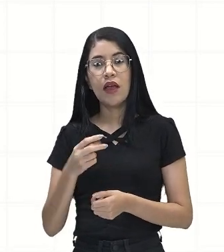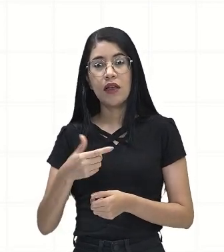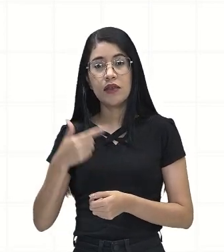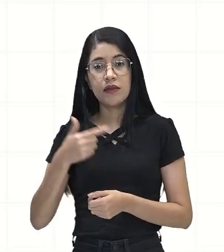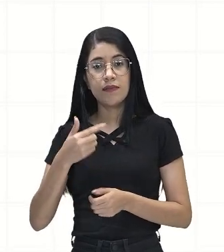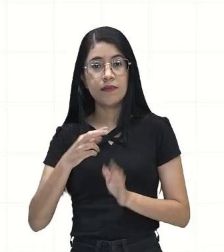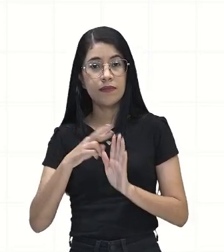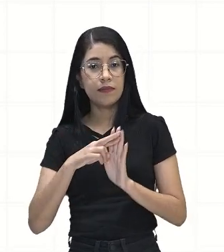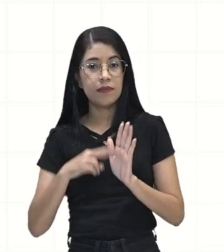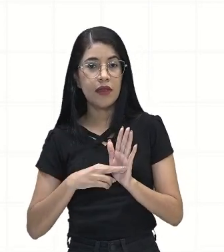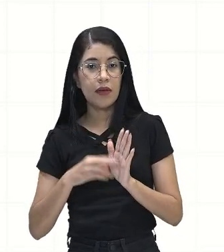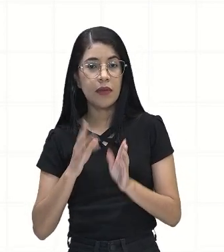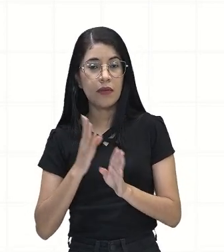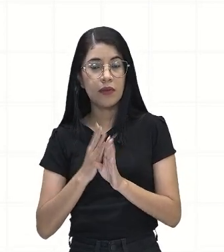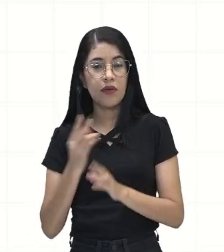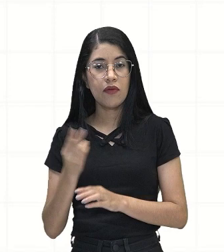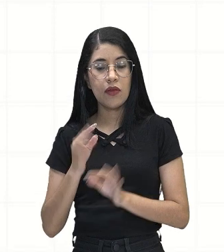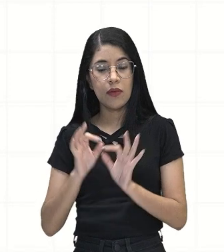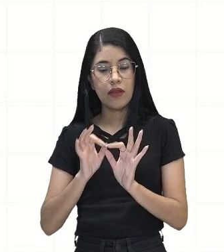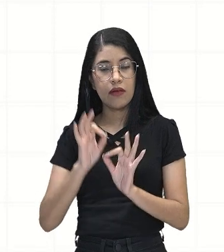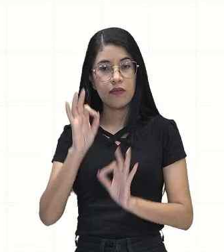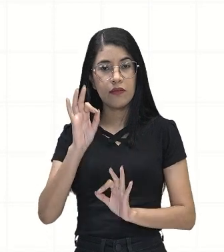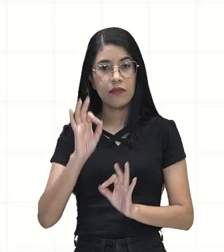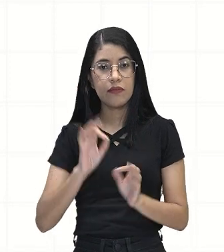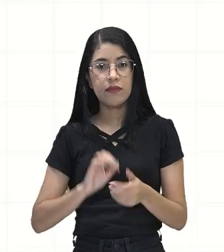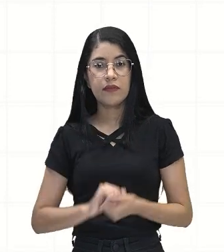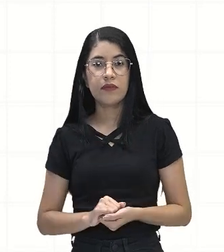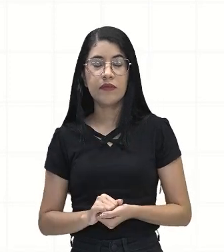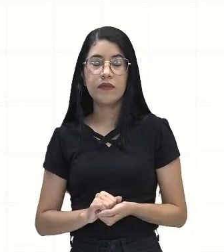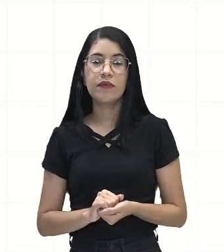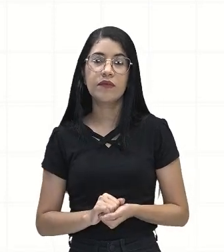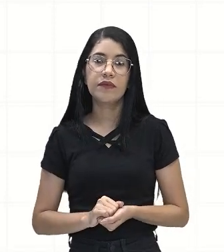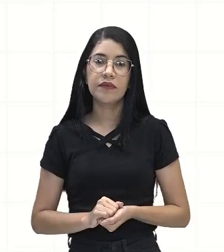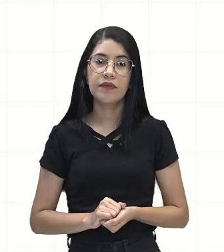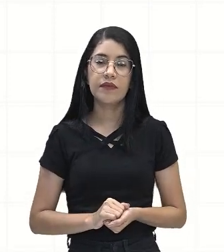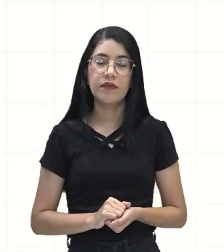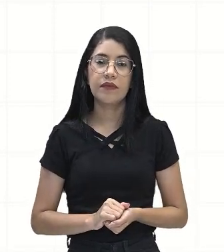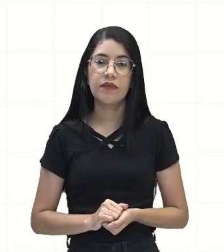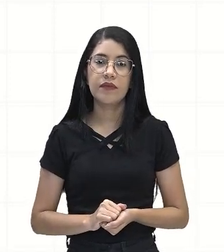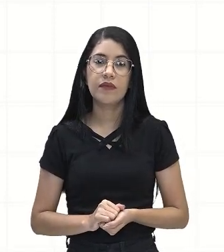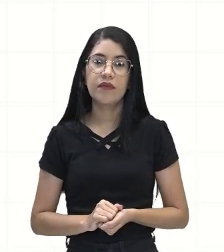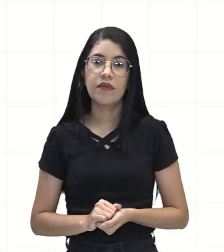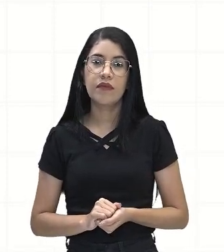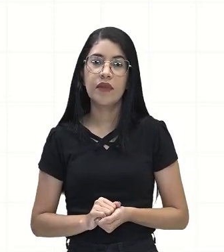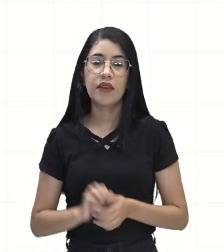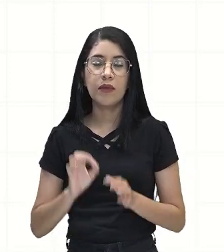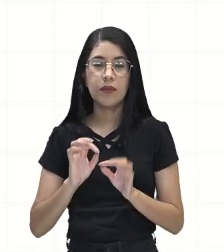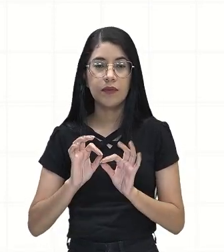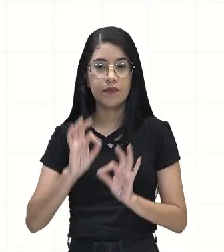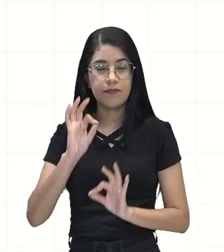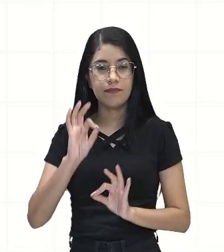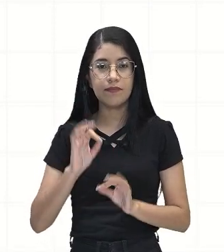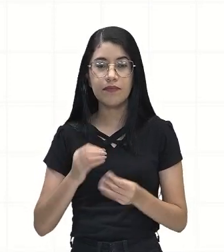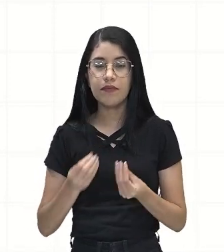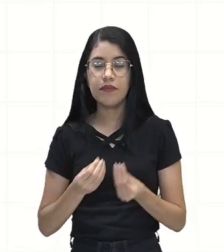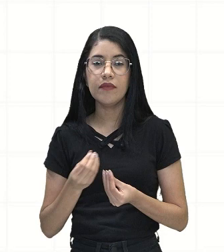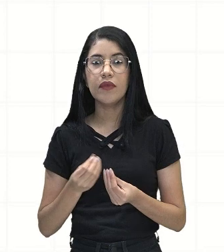determinar a altura. Tudo bem? Então, ó, se eu sei que a altura ao quadrado